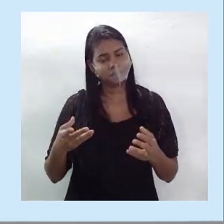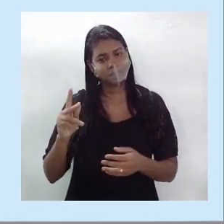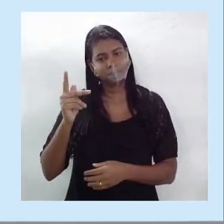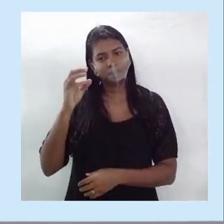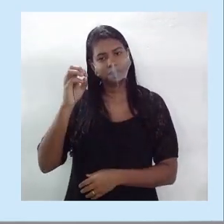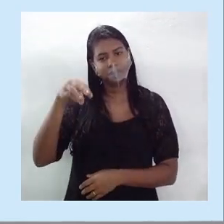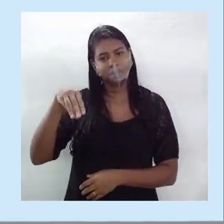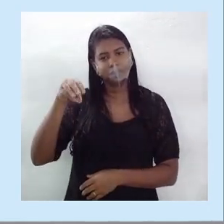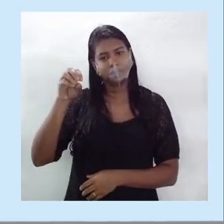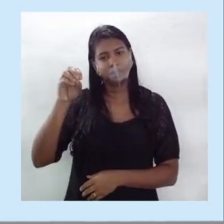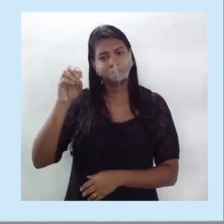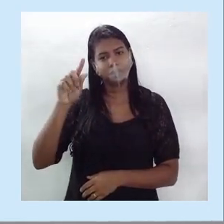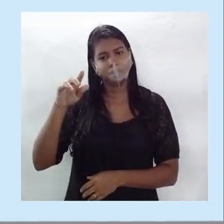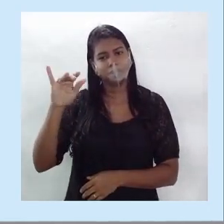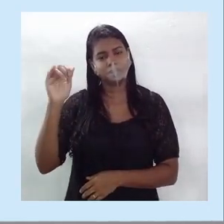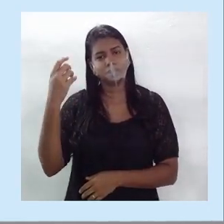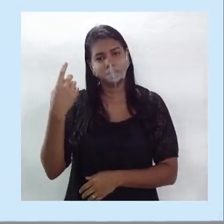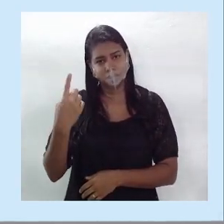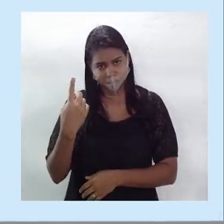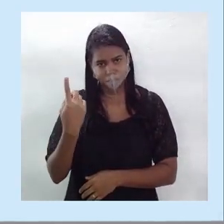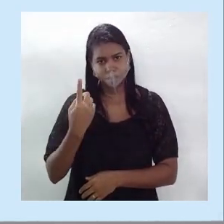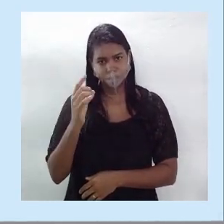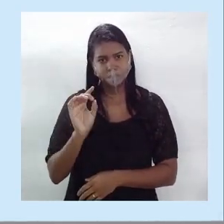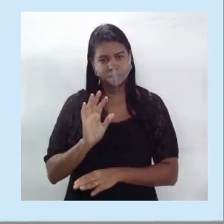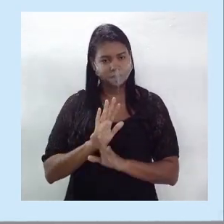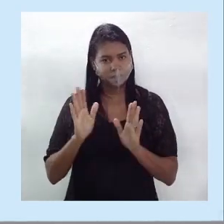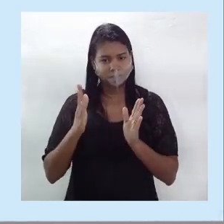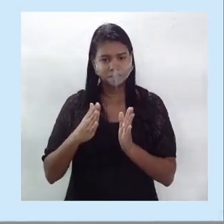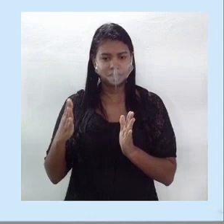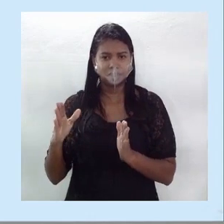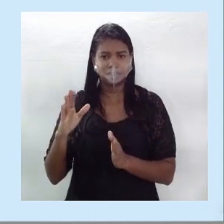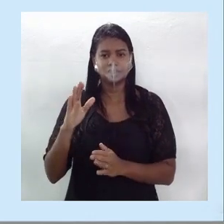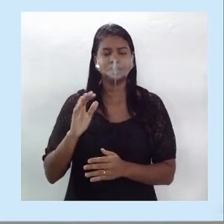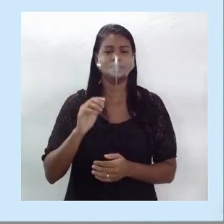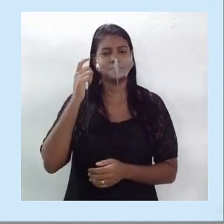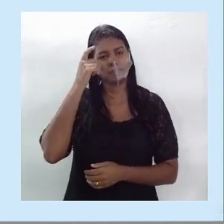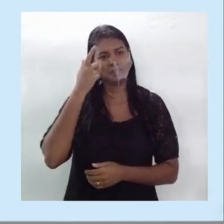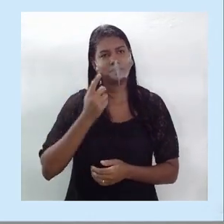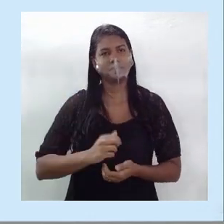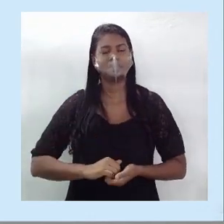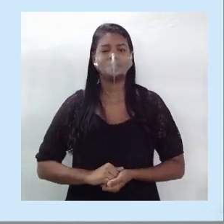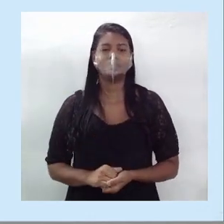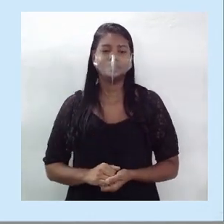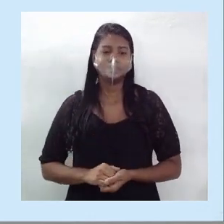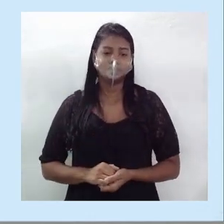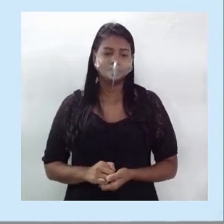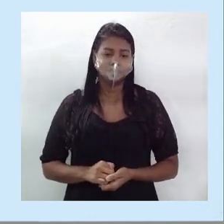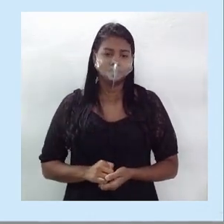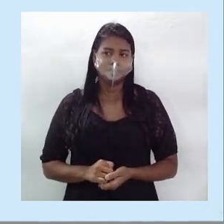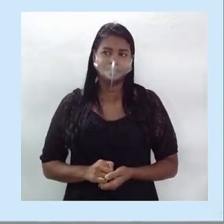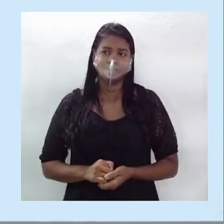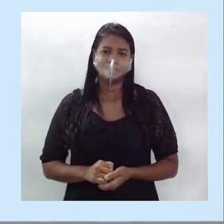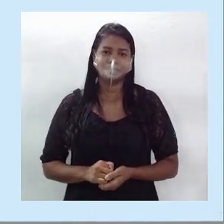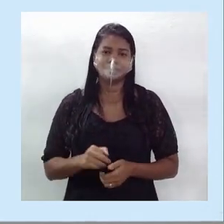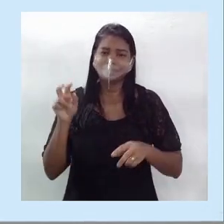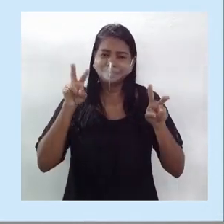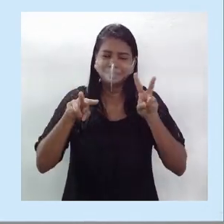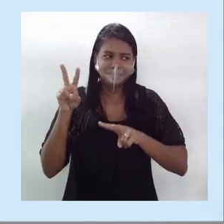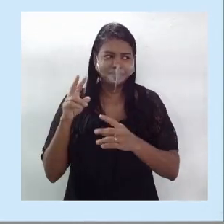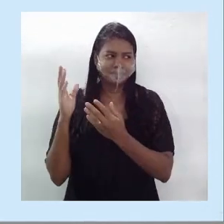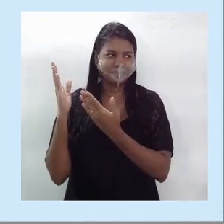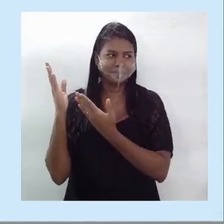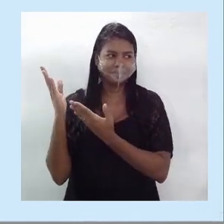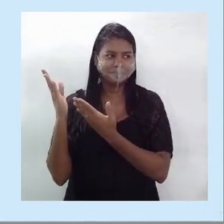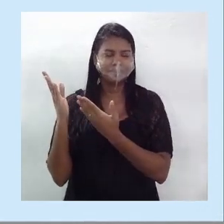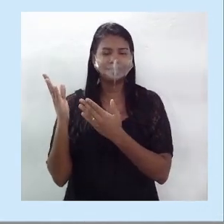apresenta apenas uma única fase. Pensaram bem? Veja que essa questão é bem legal, dá para ver ali, ó. Você